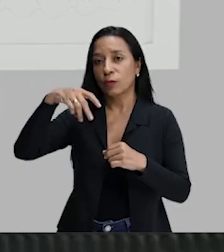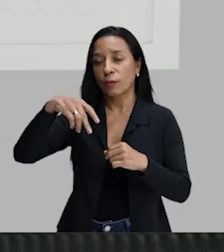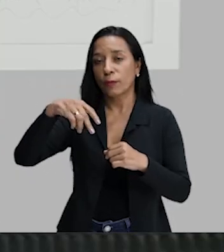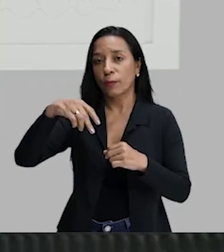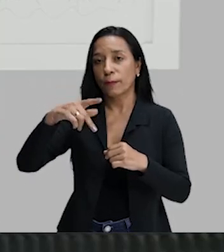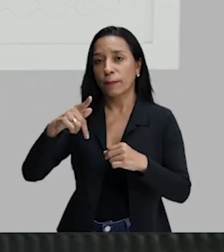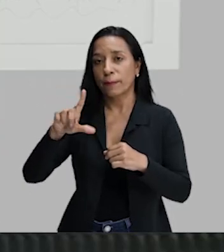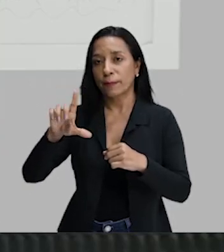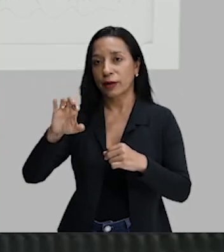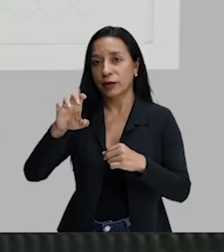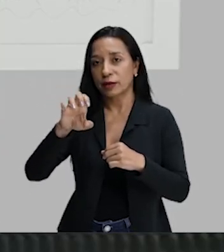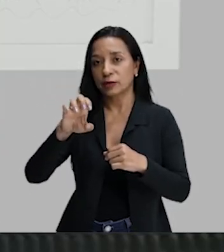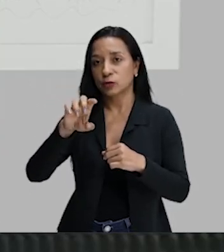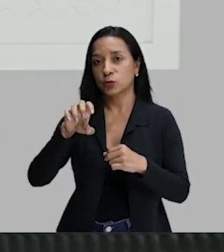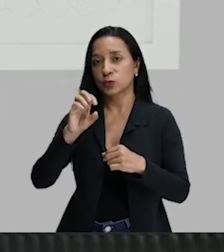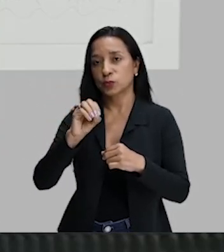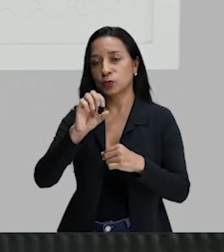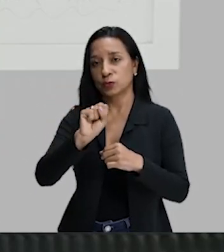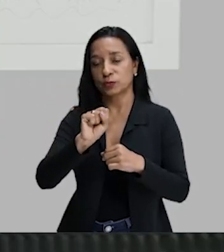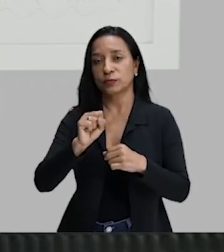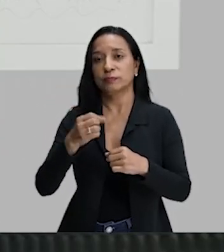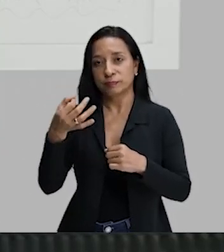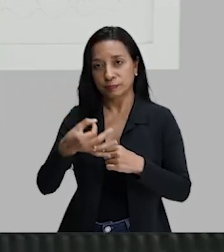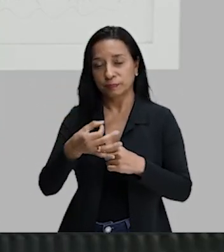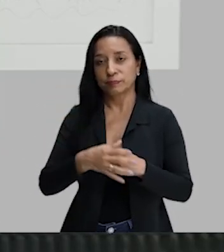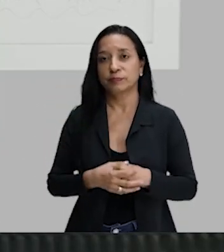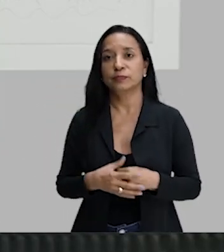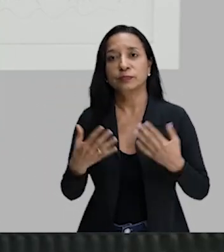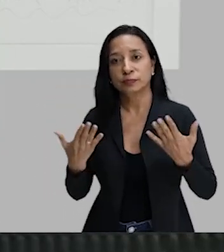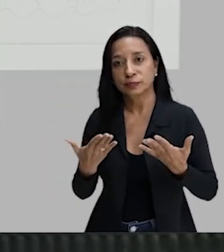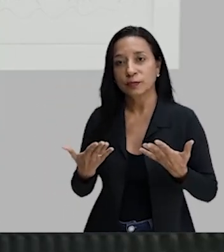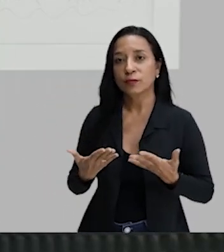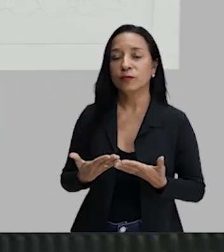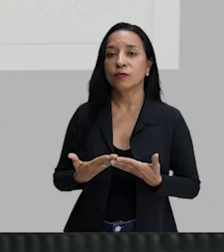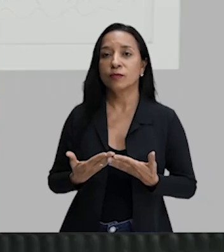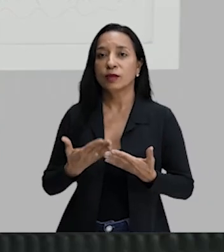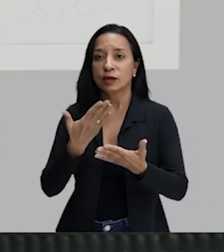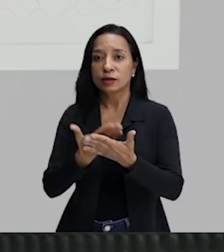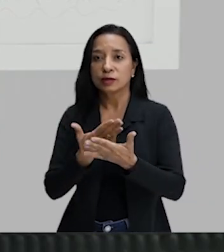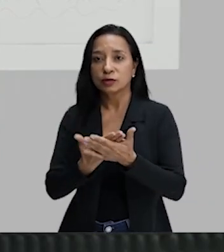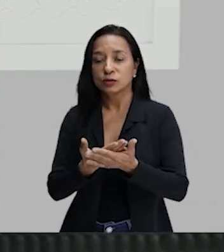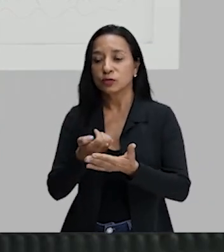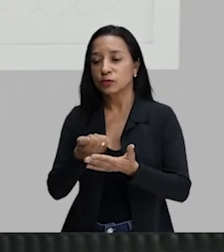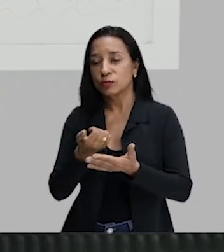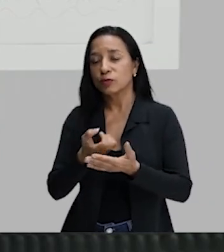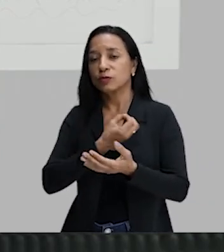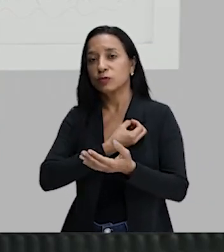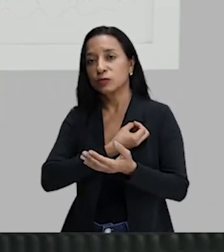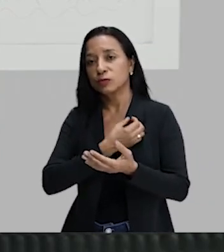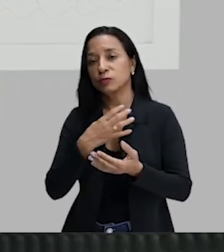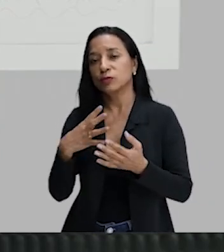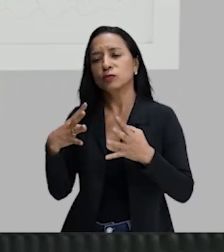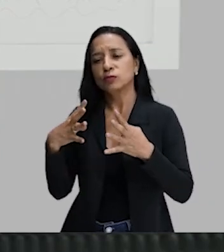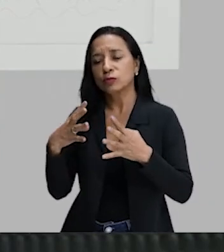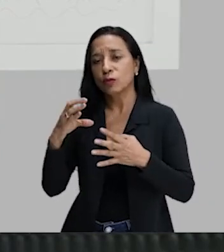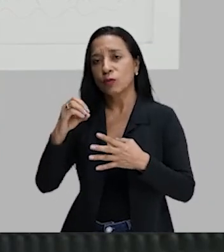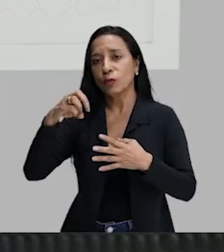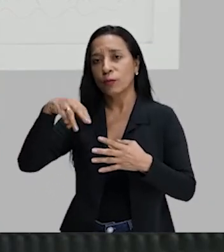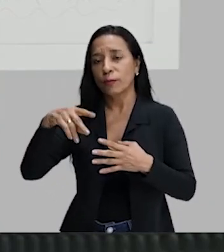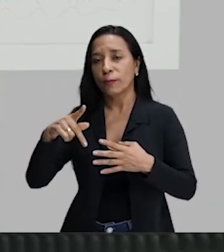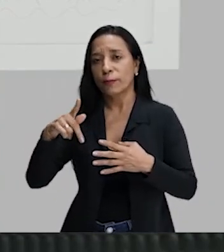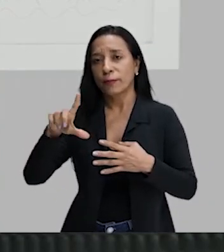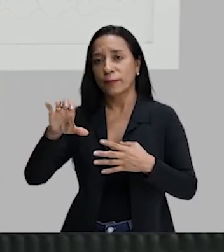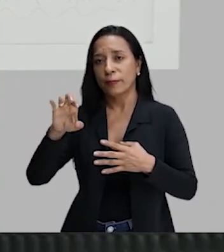números imaginários. Certo, galera? Então, estude um pouco de números complexos. Número complexo é